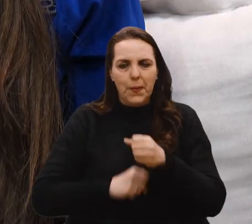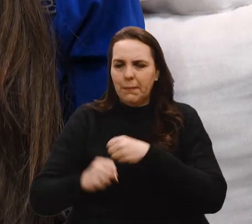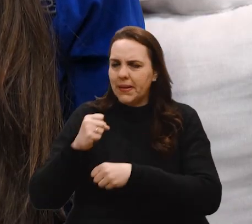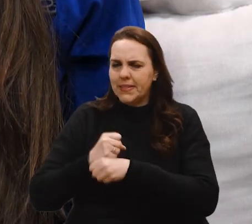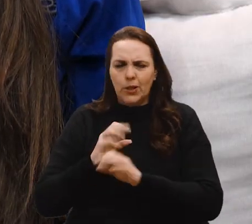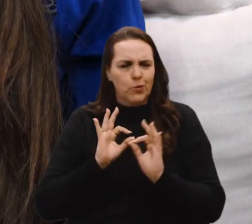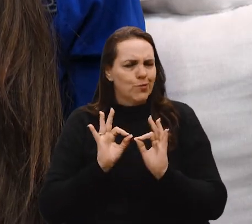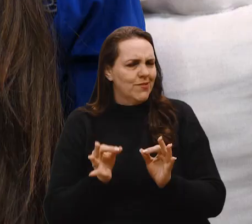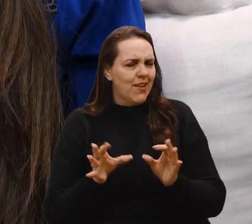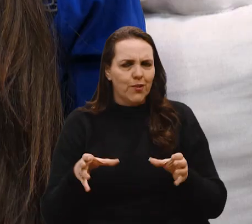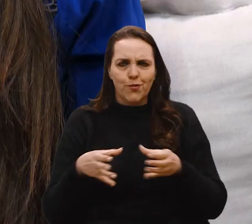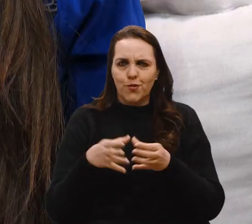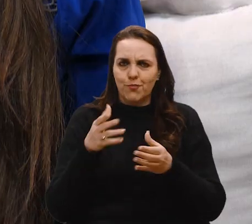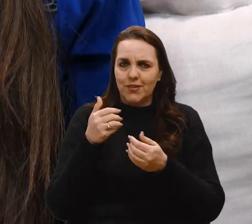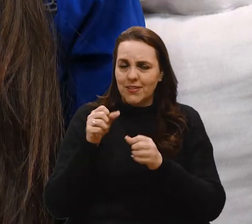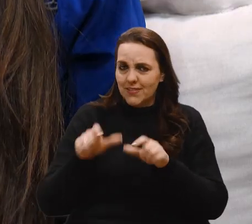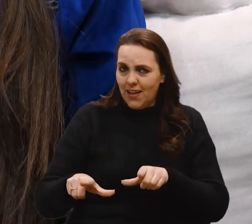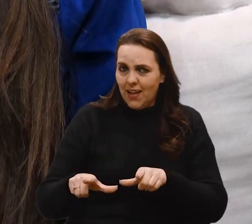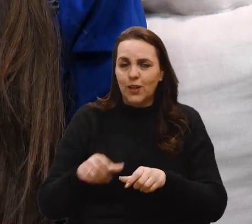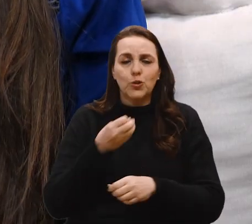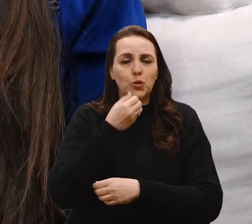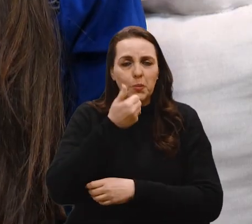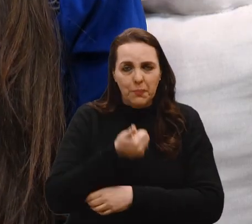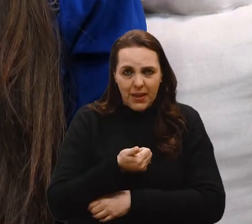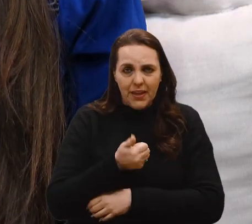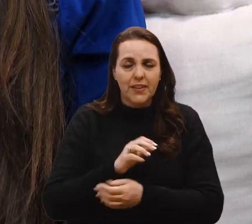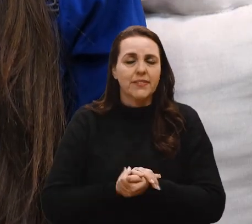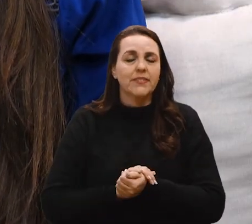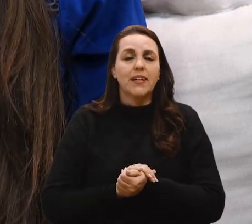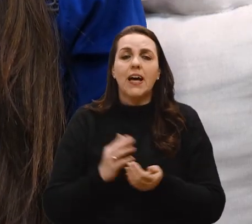Esse ano também, antes de fazer meu primeiro avanço, também tudo